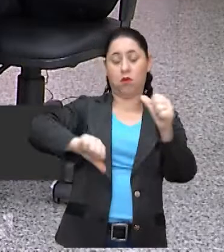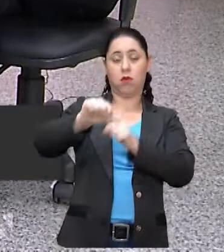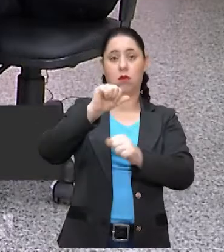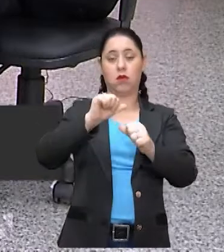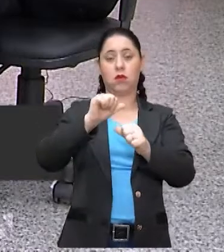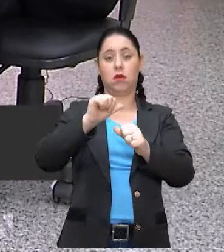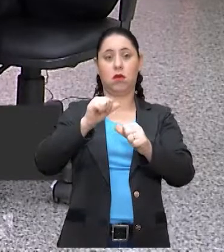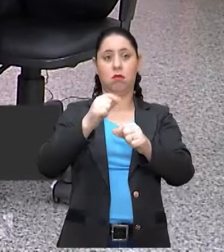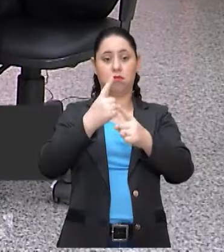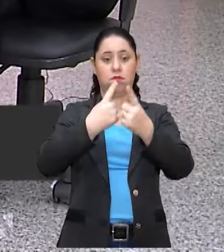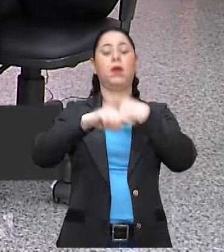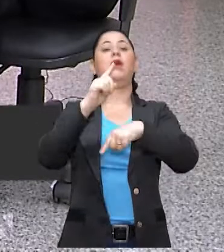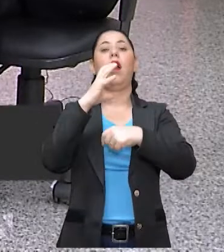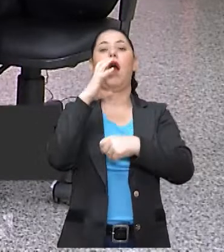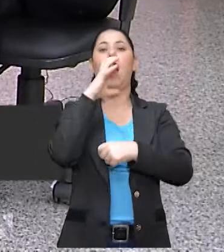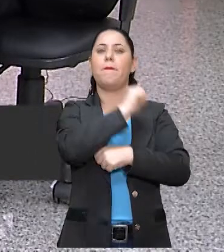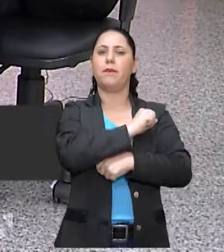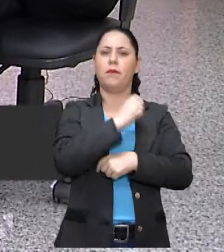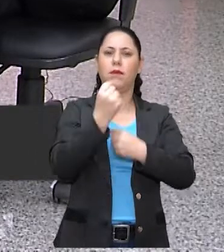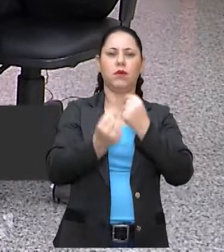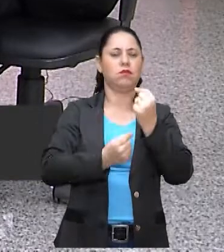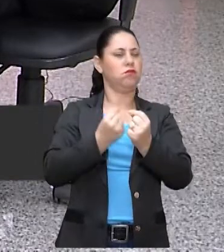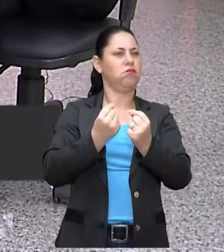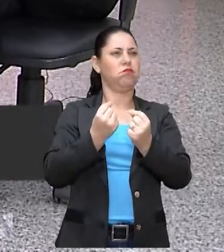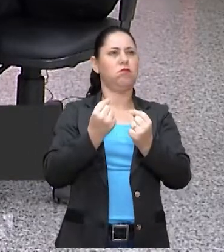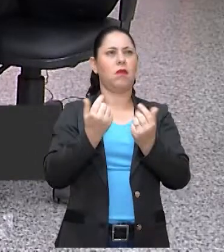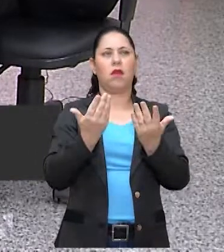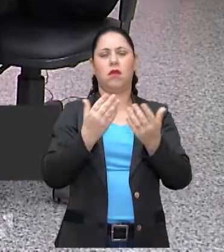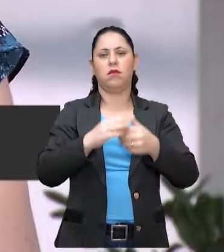muito abrupta, para dizer assim,